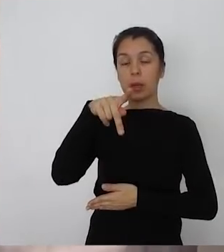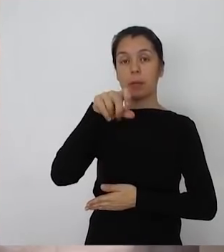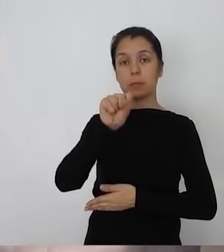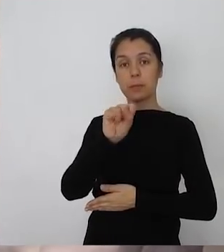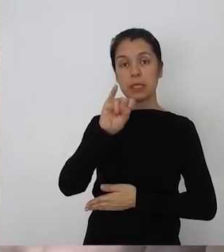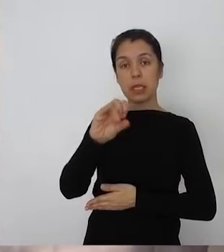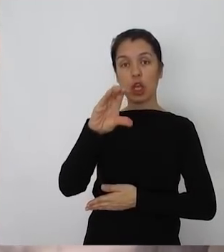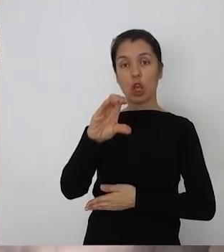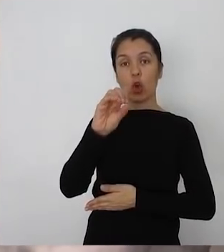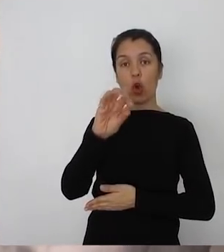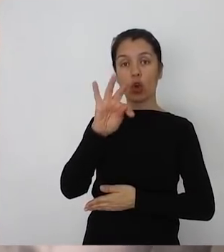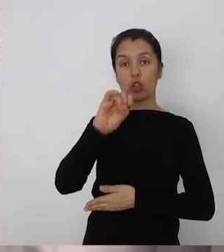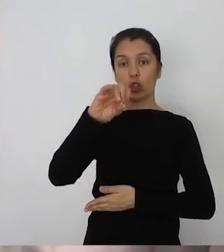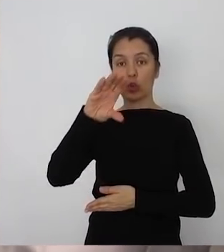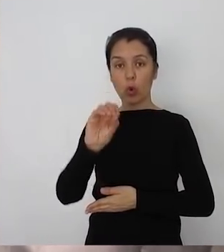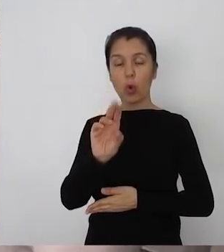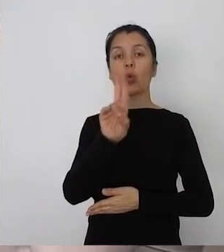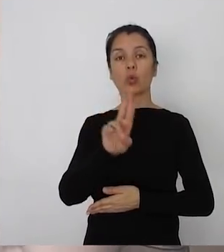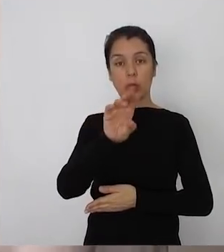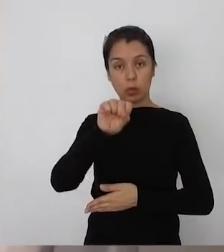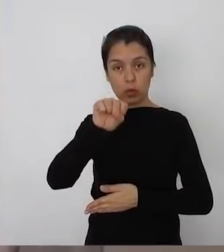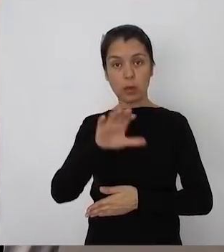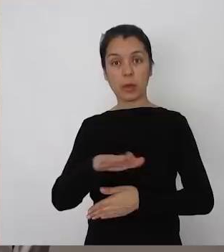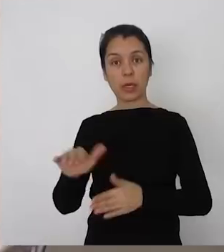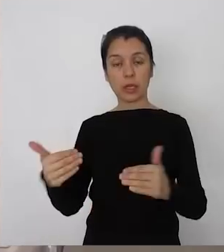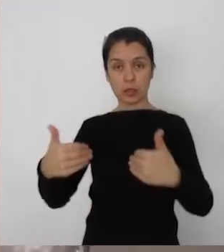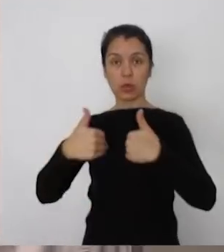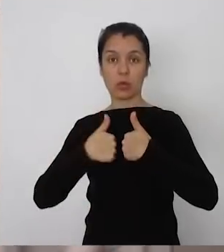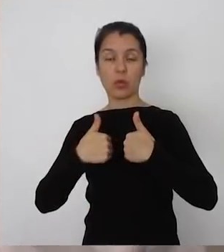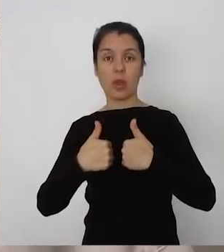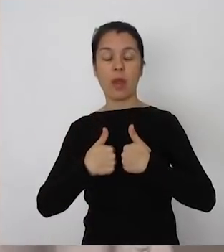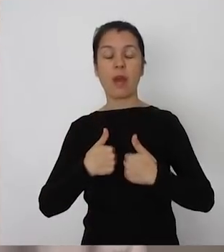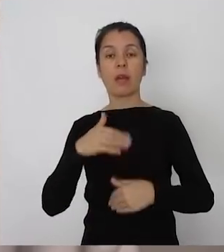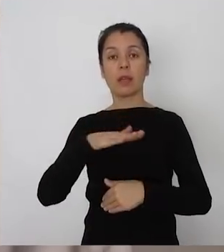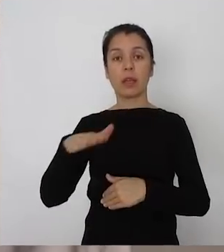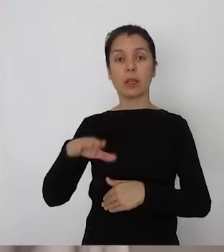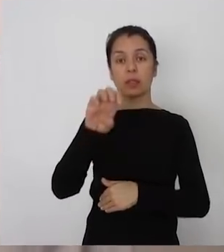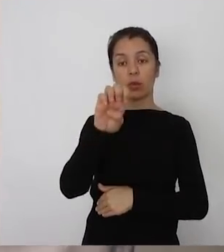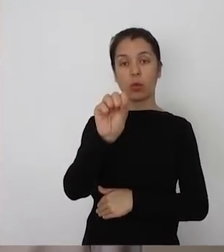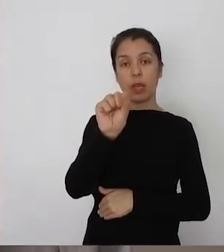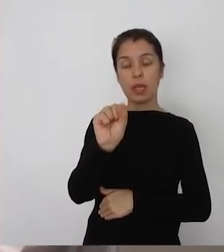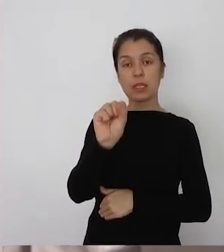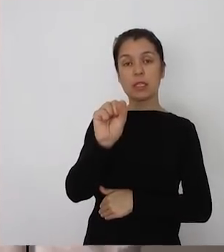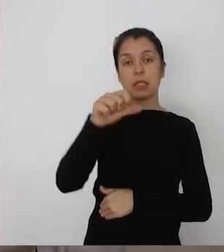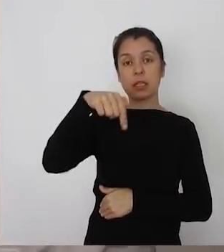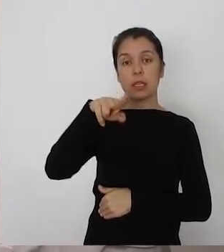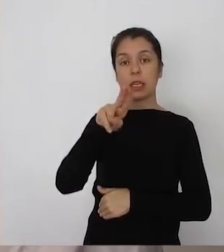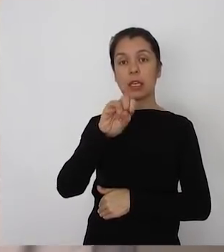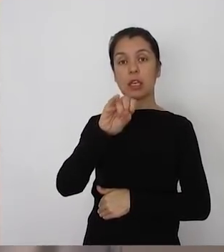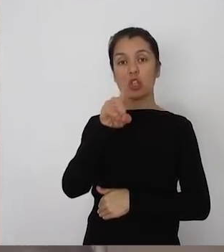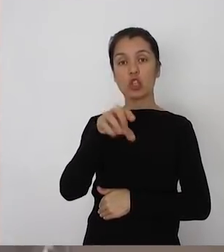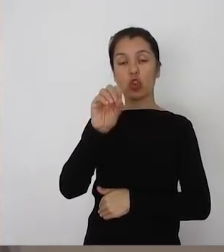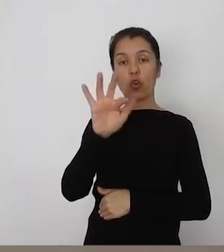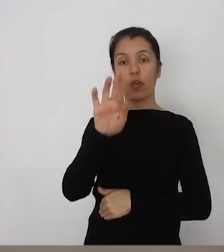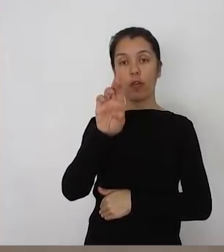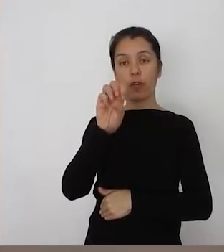antipsicóticos vão atuar nos receptores dopaminérgicos, naqueles receptores ali pós-sinápticos da dopamina. Só que eu quero mostrar para